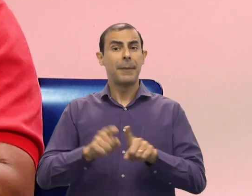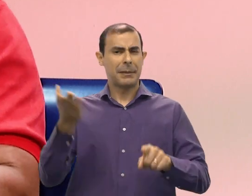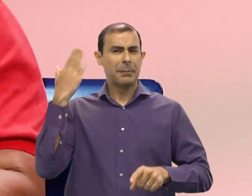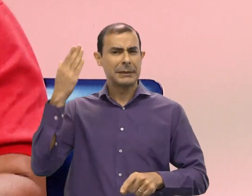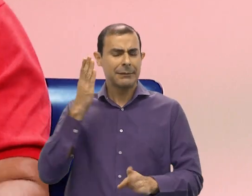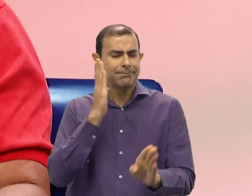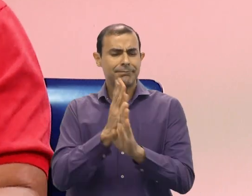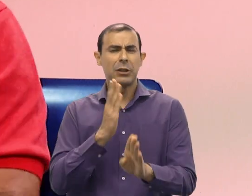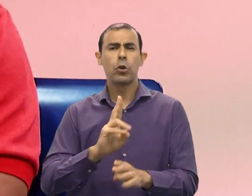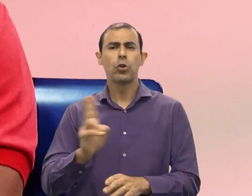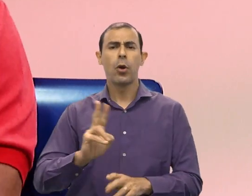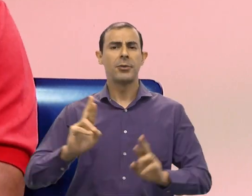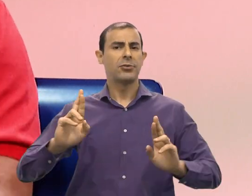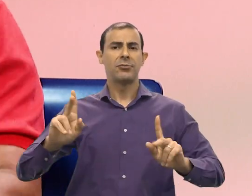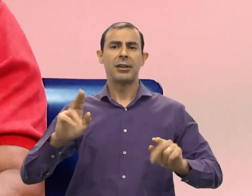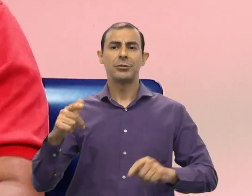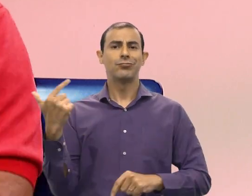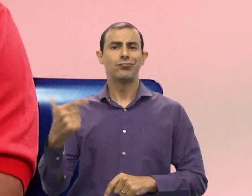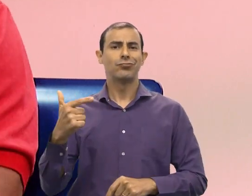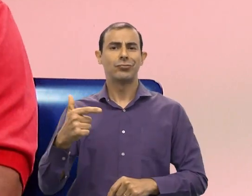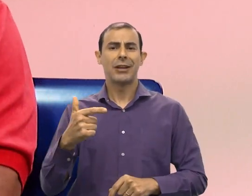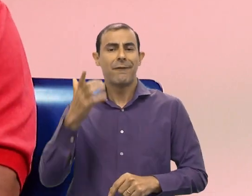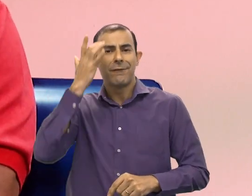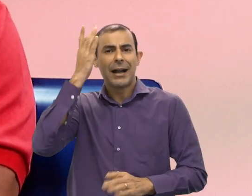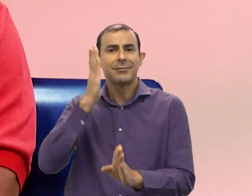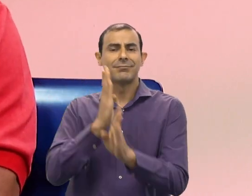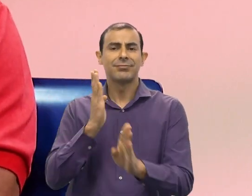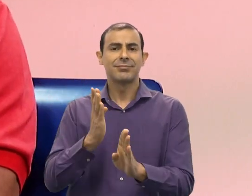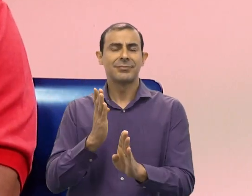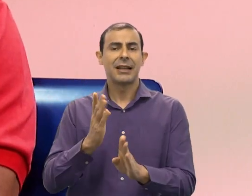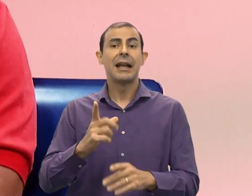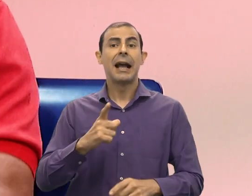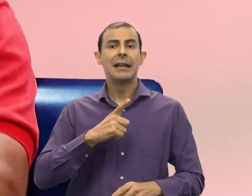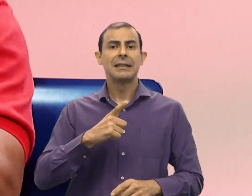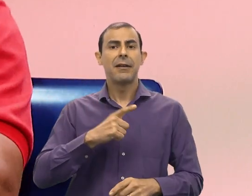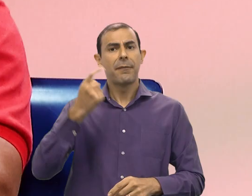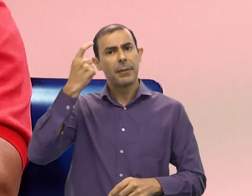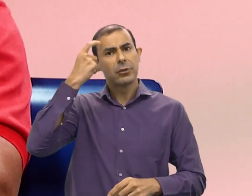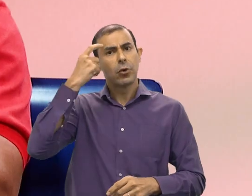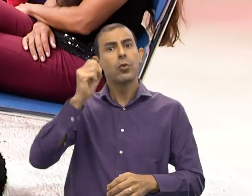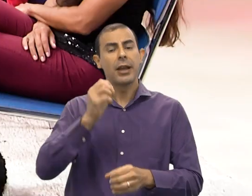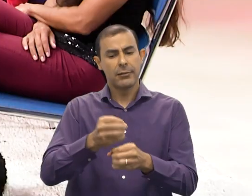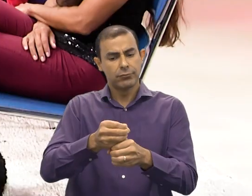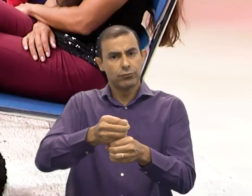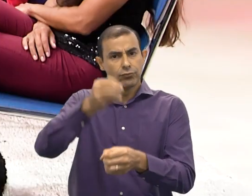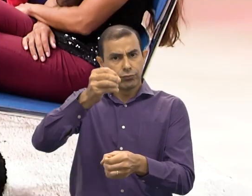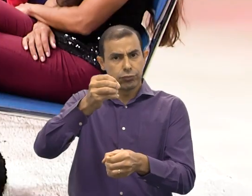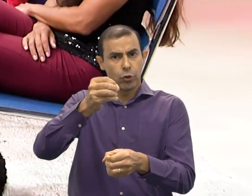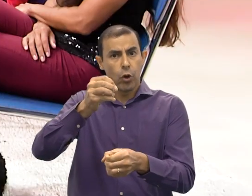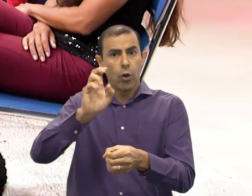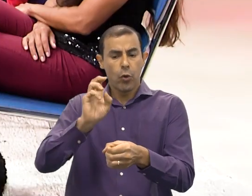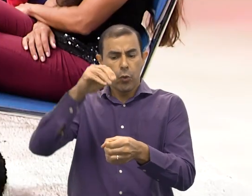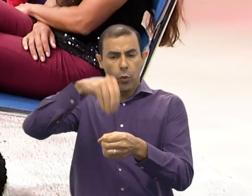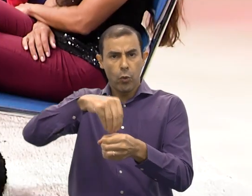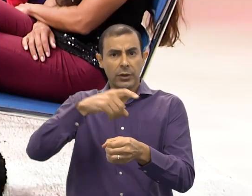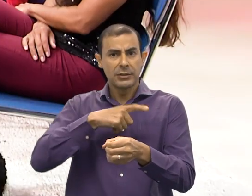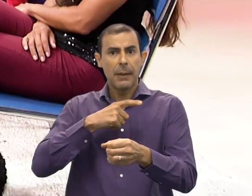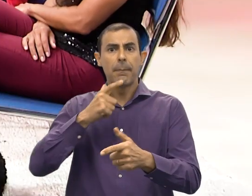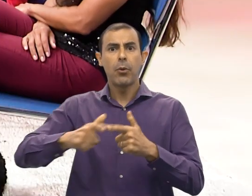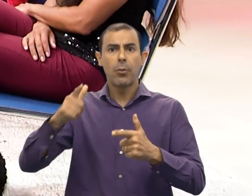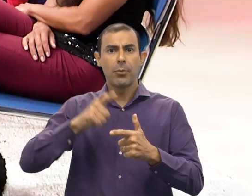aplasia medular severa, que é a falência total da medula óssea. Então a partir daí a vida tomou outro rumo, a partir